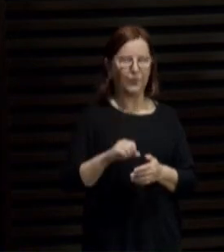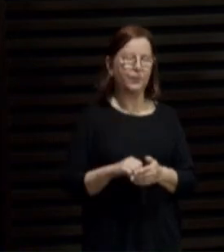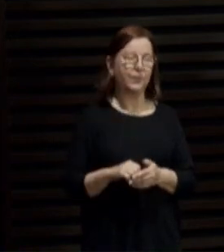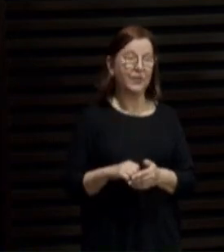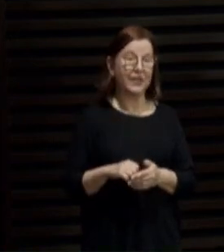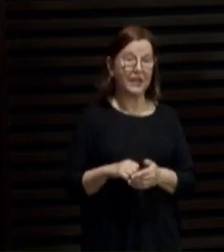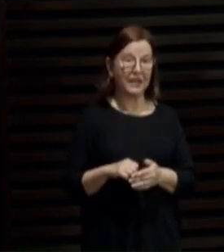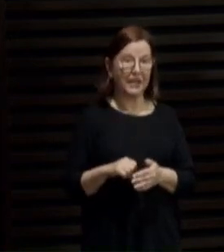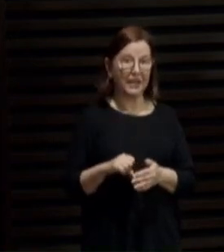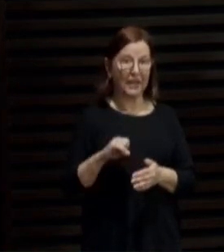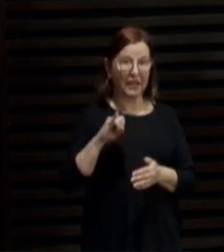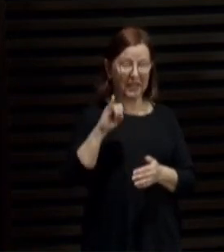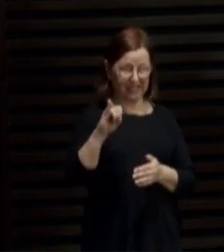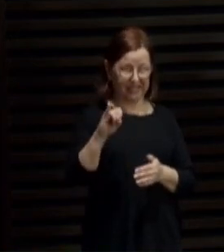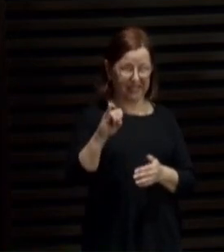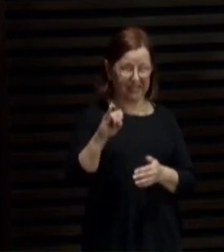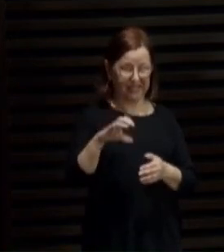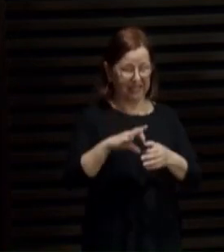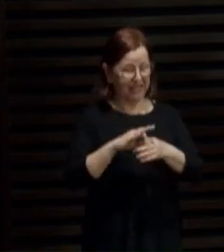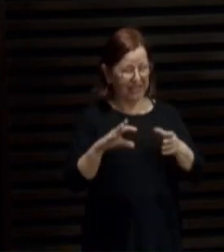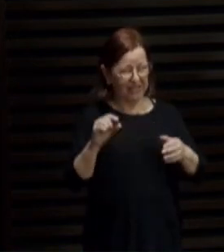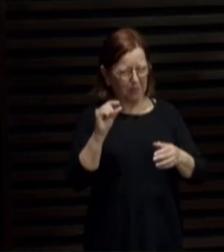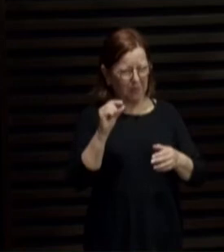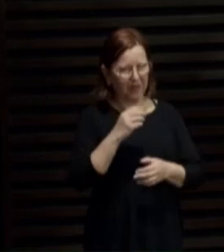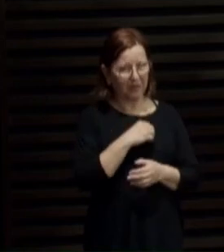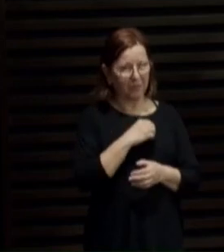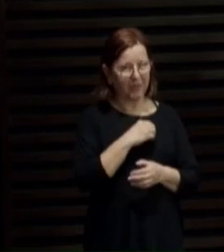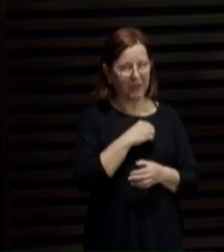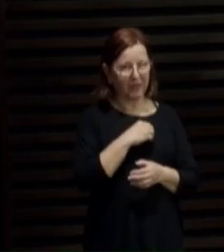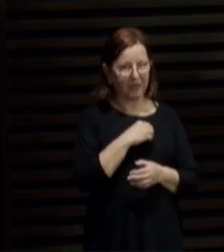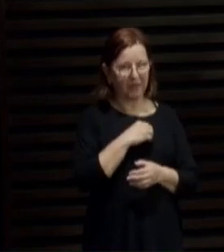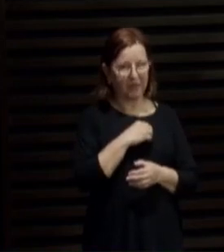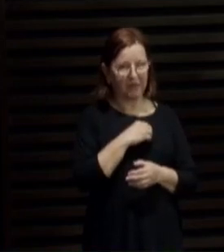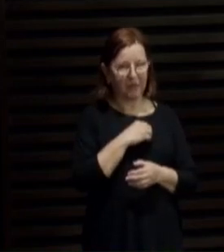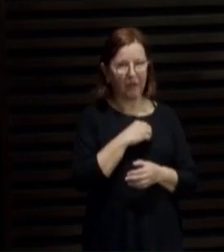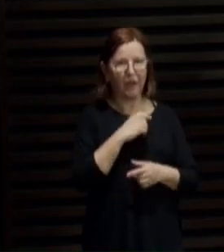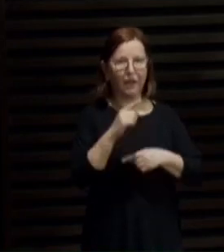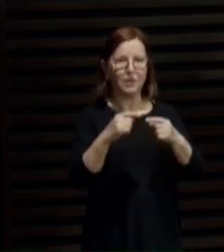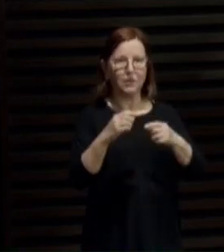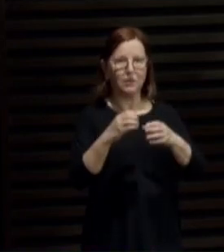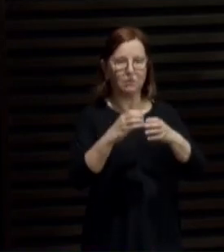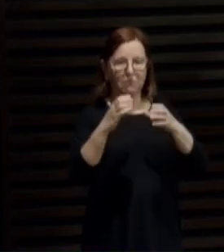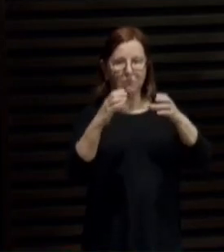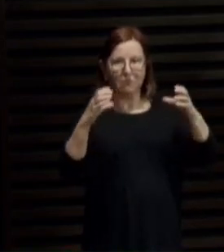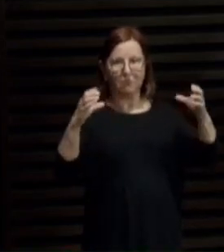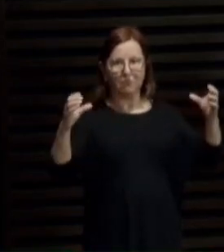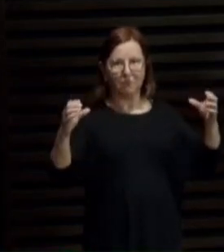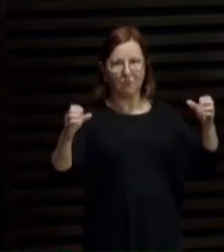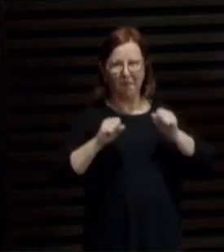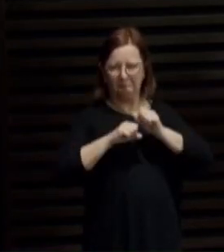tolerarem um pouco de pecado moral na igreja, ele logo crescerá e se expandirá até